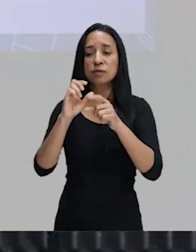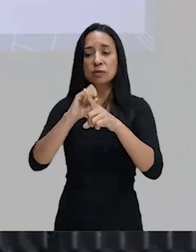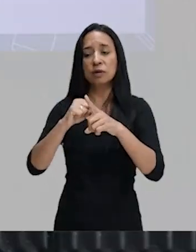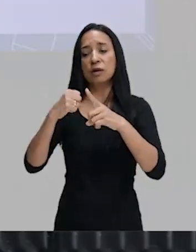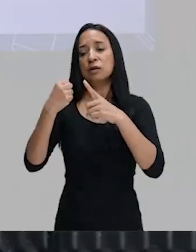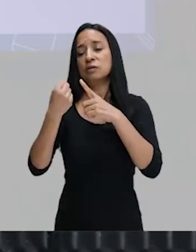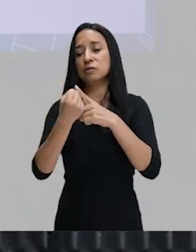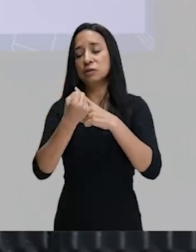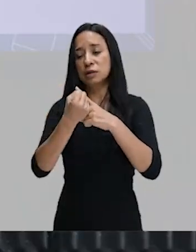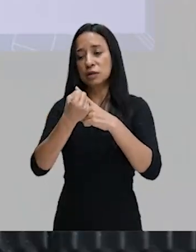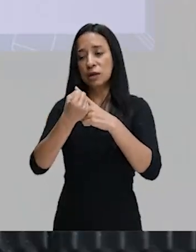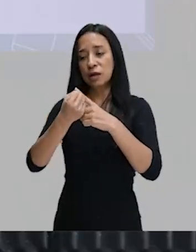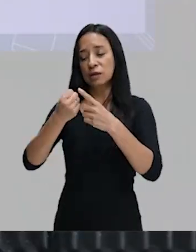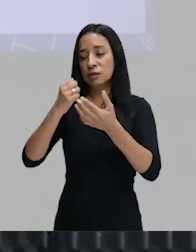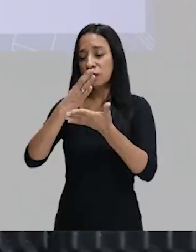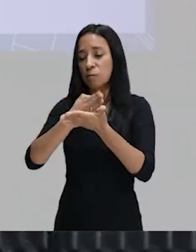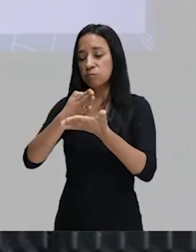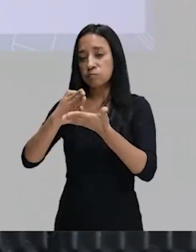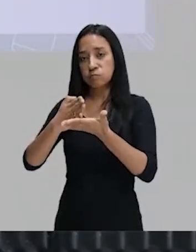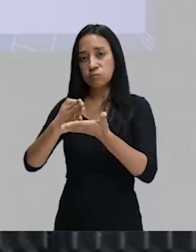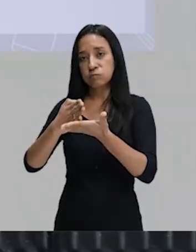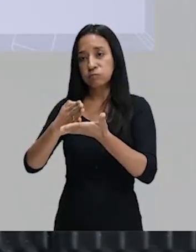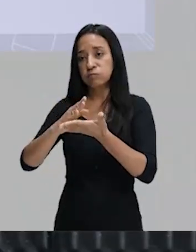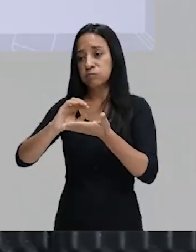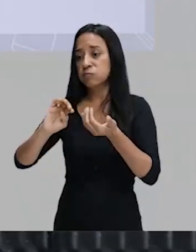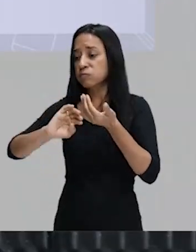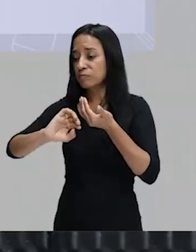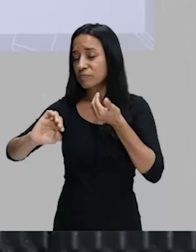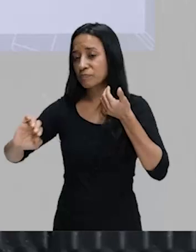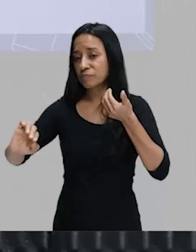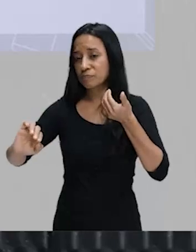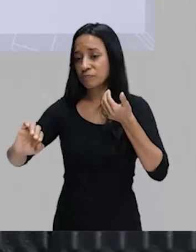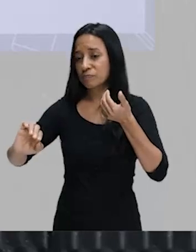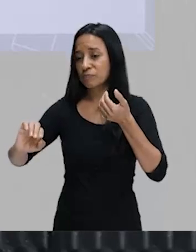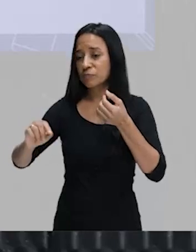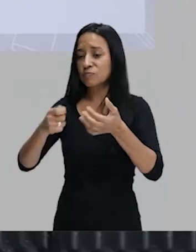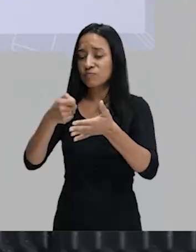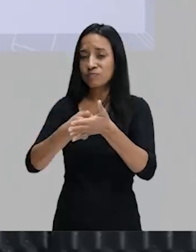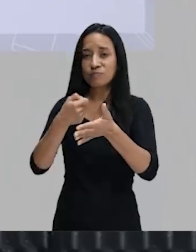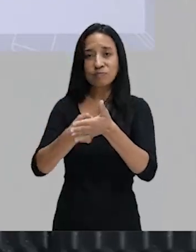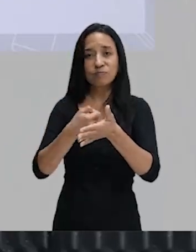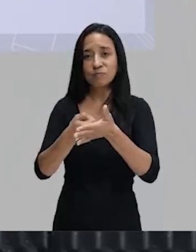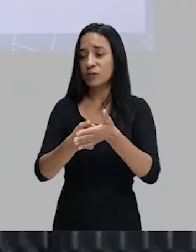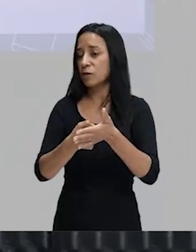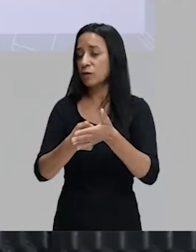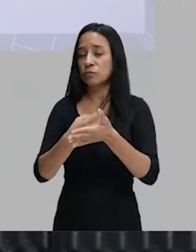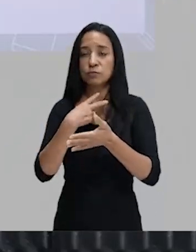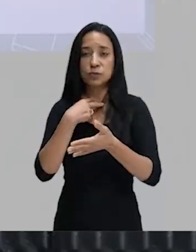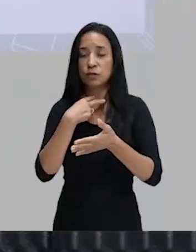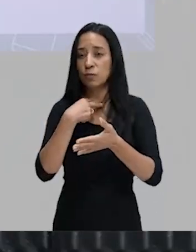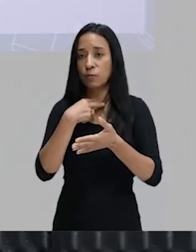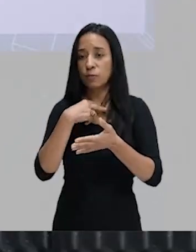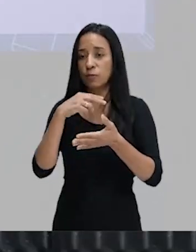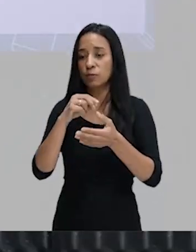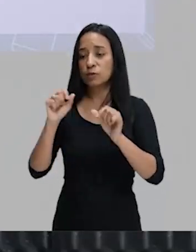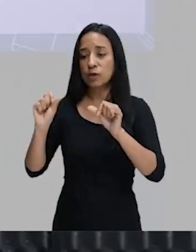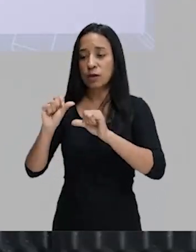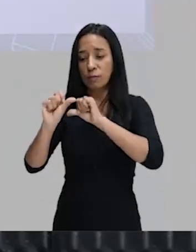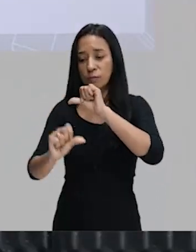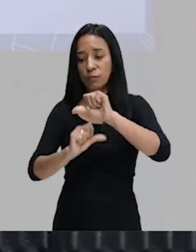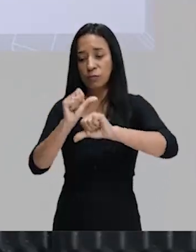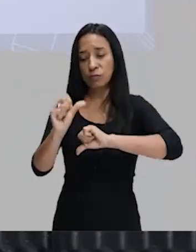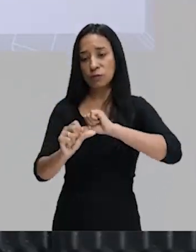sociedade estratificada dessa maneira, rígida, inflexível, que não permite, portanto, a mobilidade